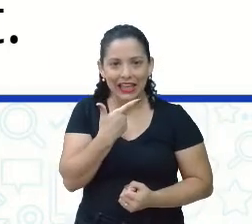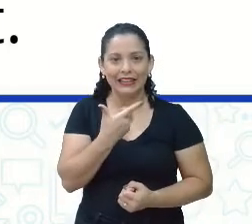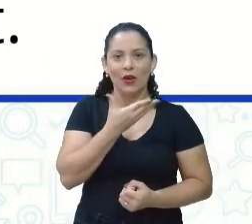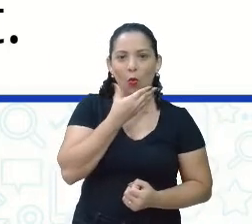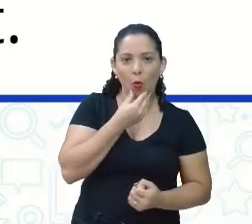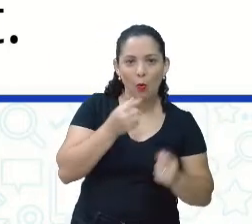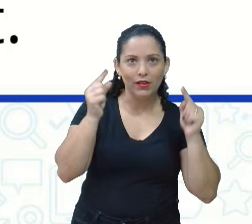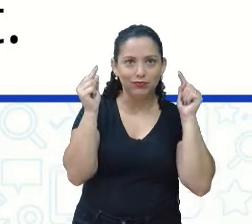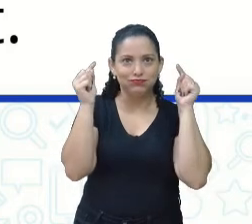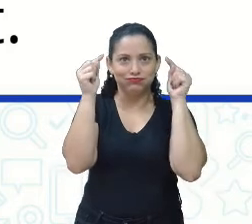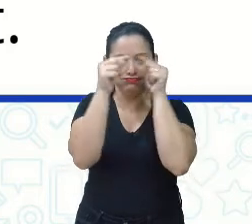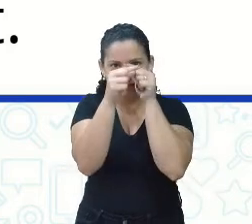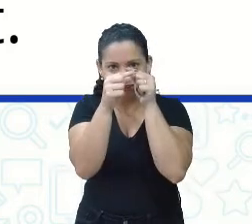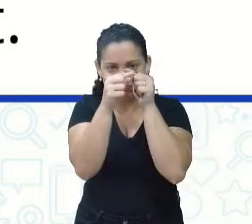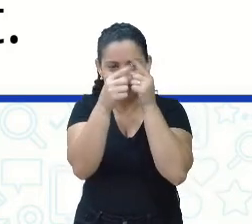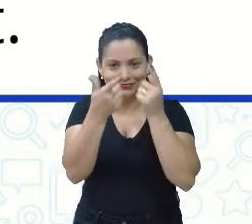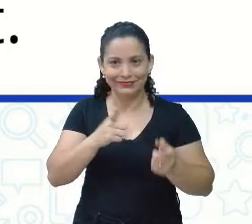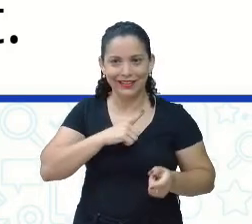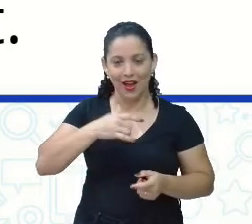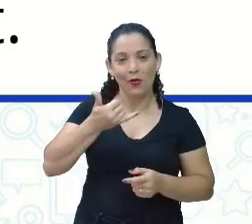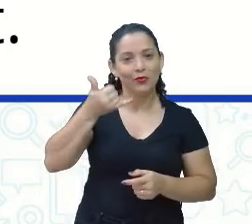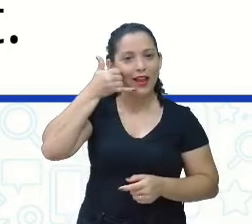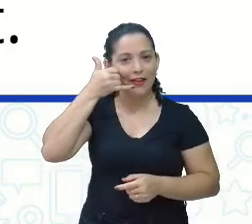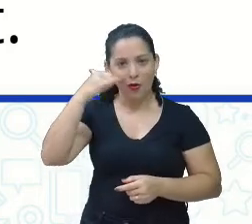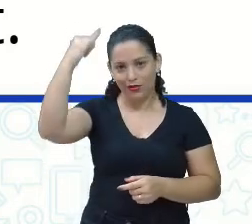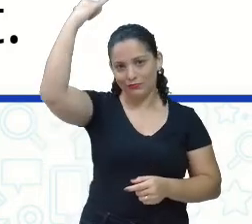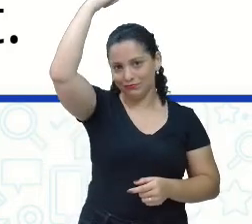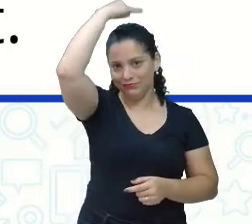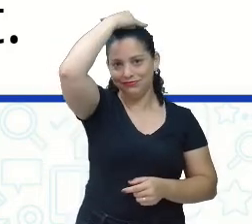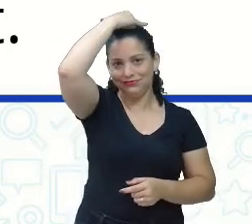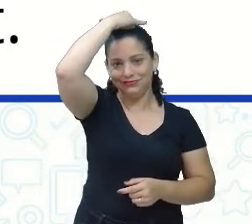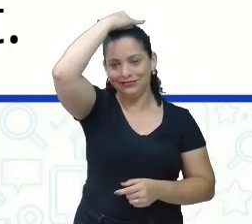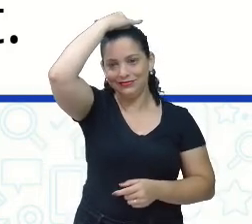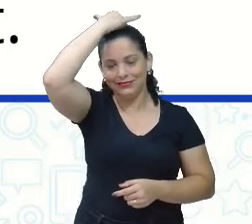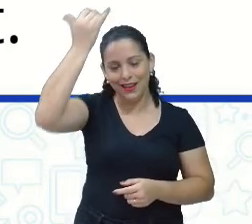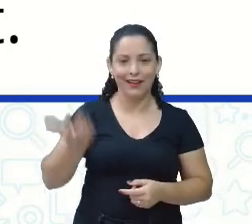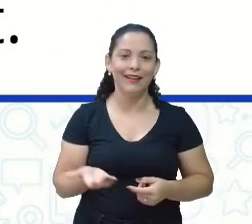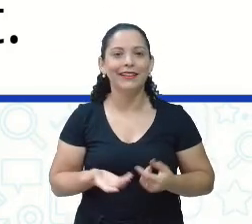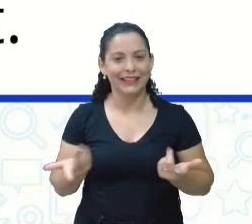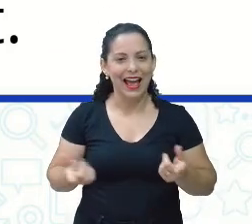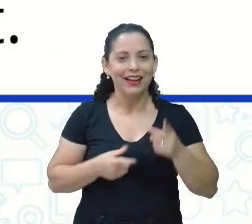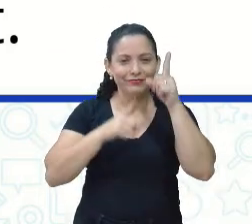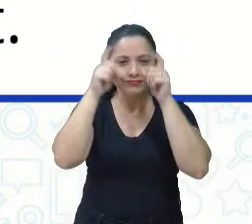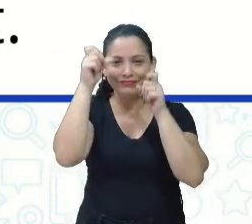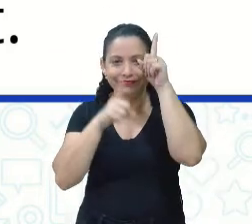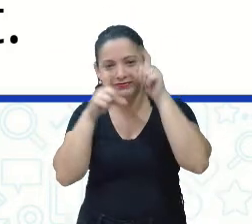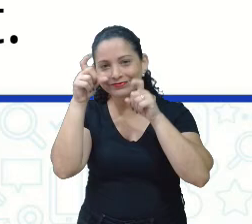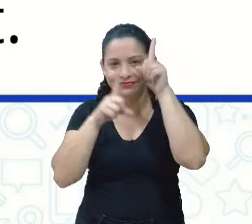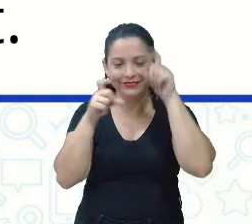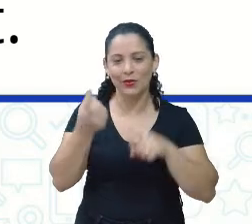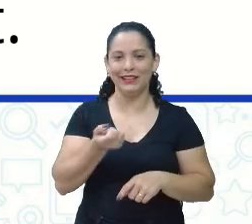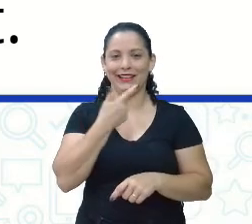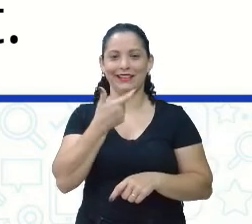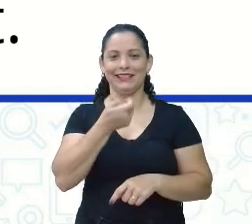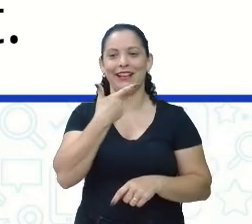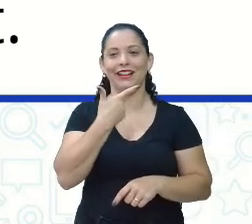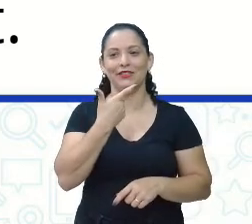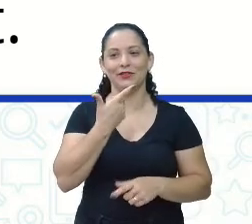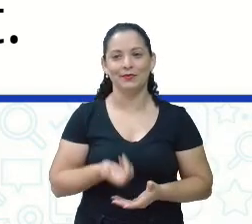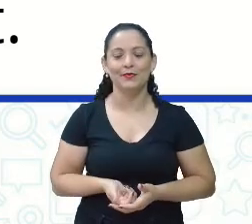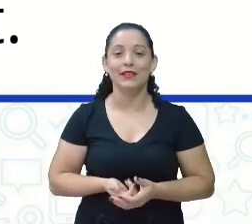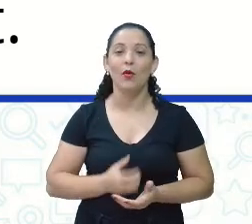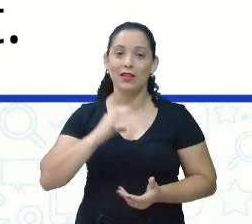com um telefone na cabeça, está fazendo cara de pateta. Então, de repente, ele conseguiu ser engraçado. Yes,